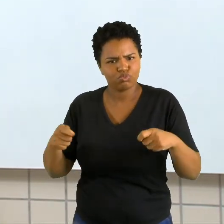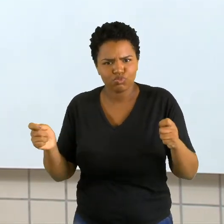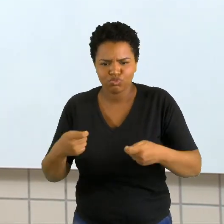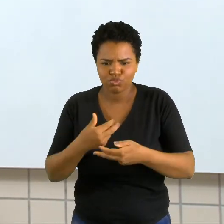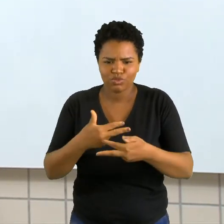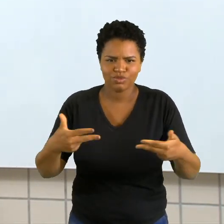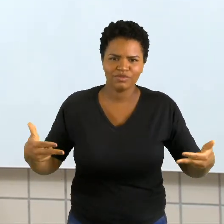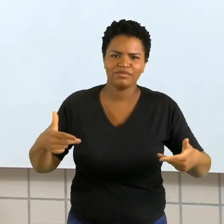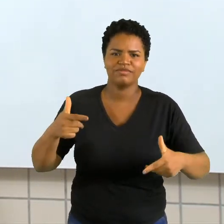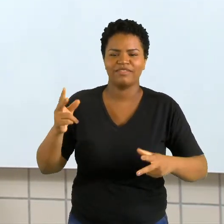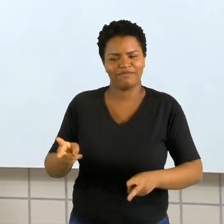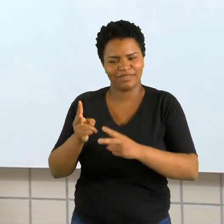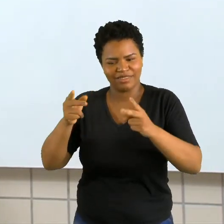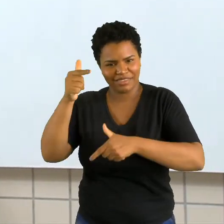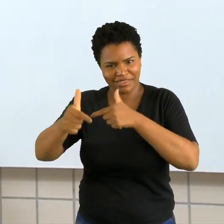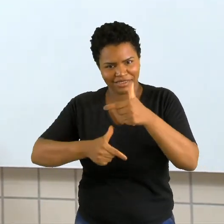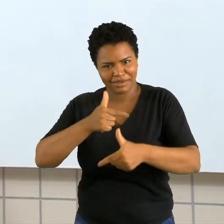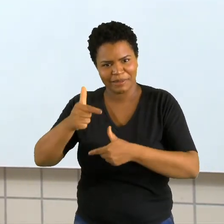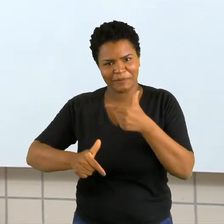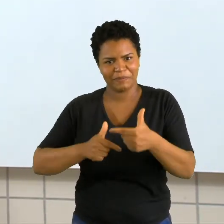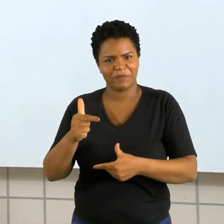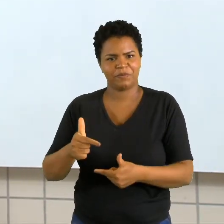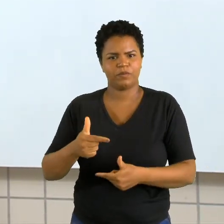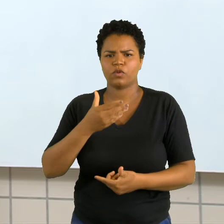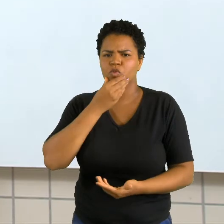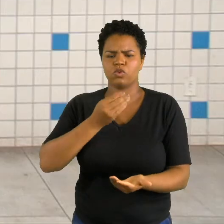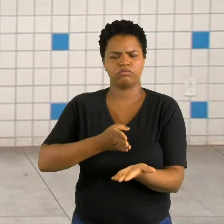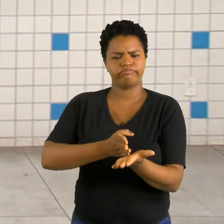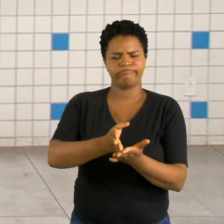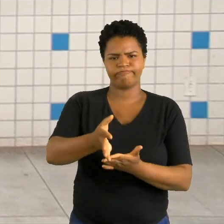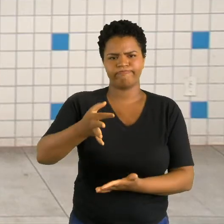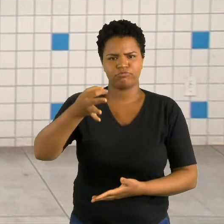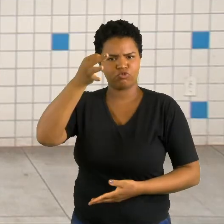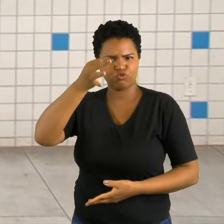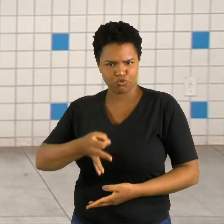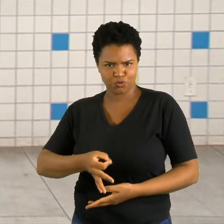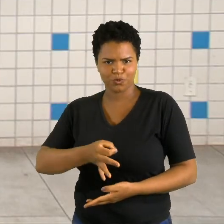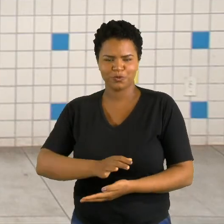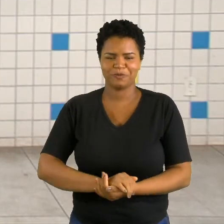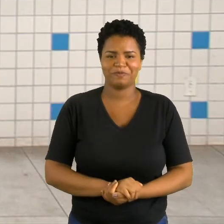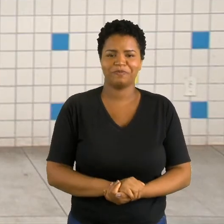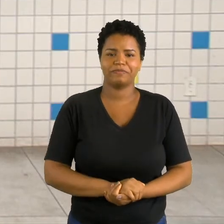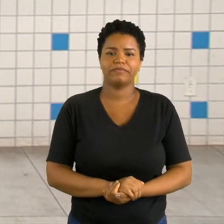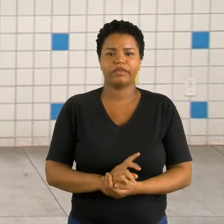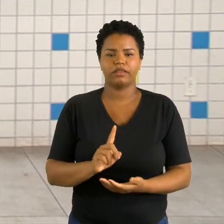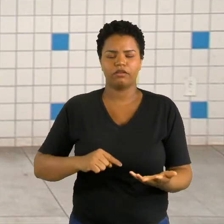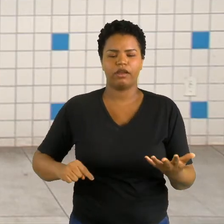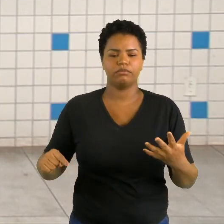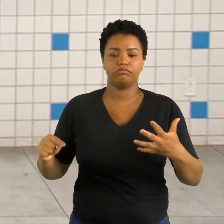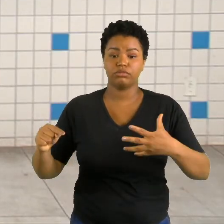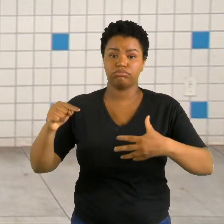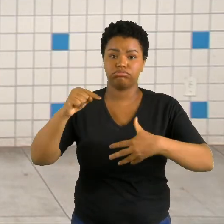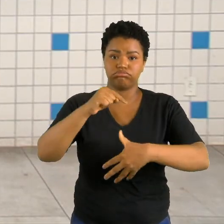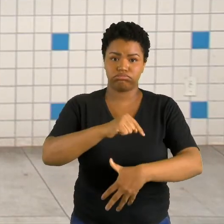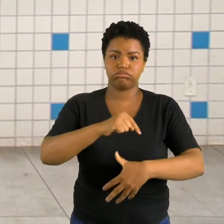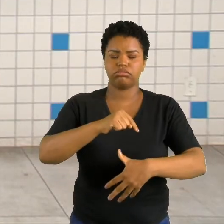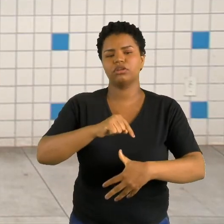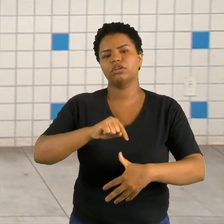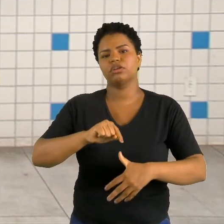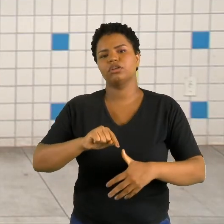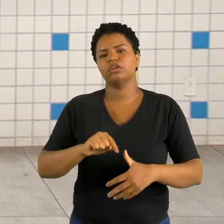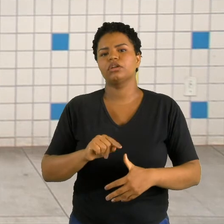seria uma pessoa predestinada e abençoada por Deus. Adivinhe quem que amou o calvinismo? Os